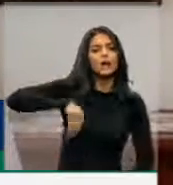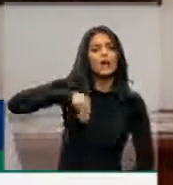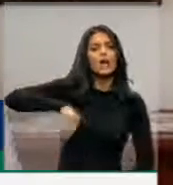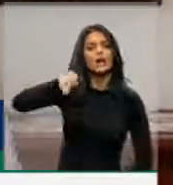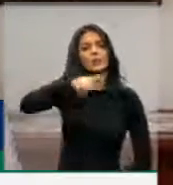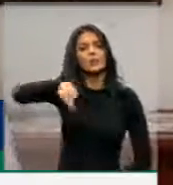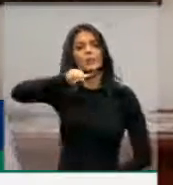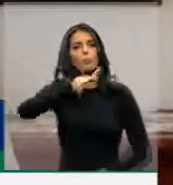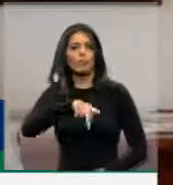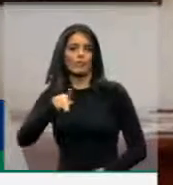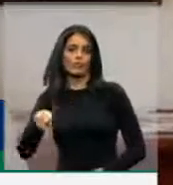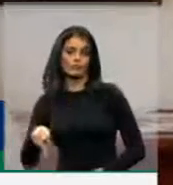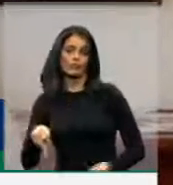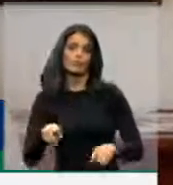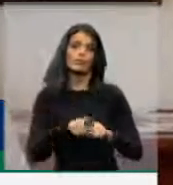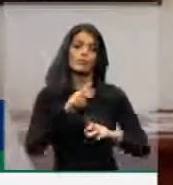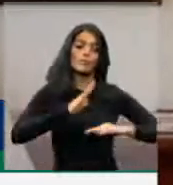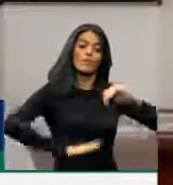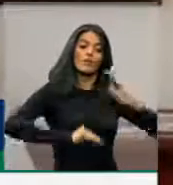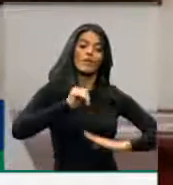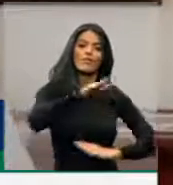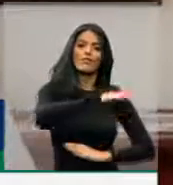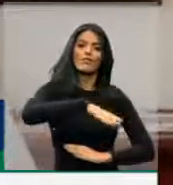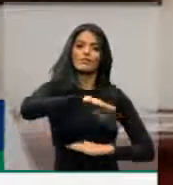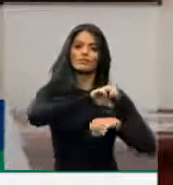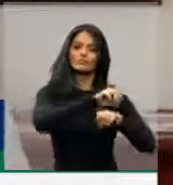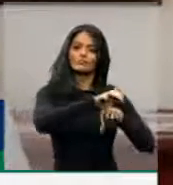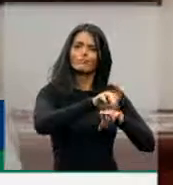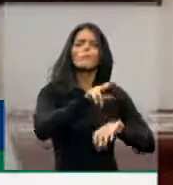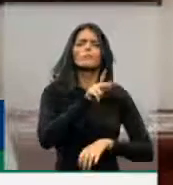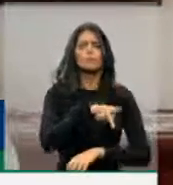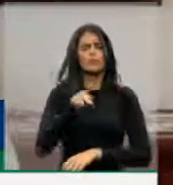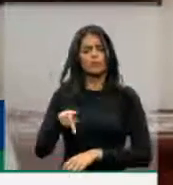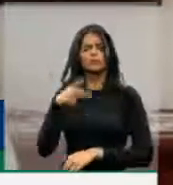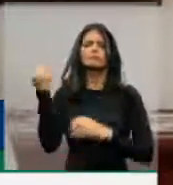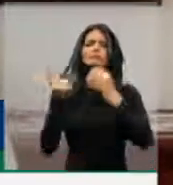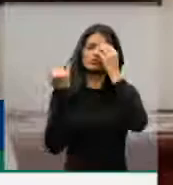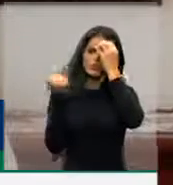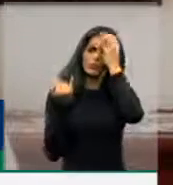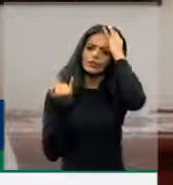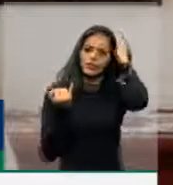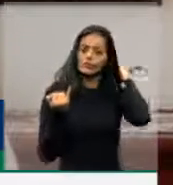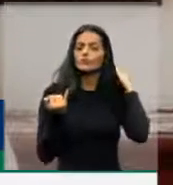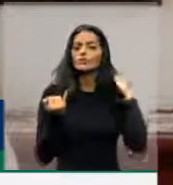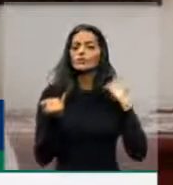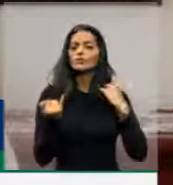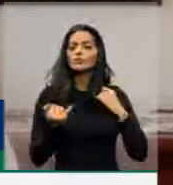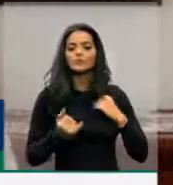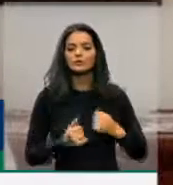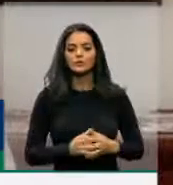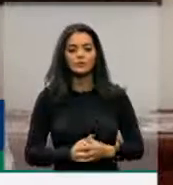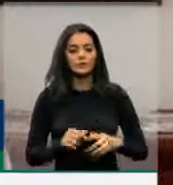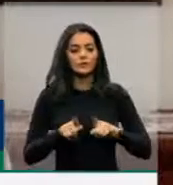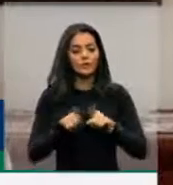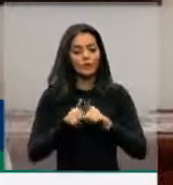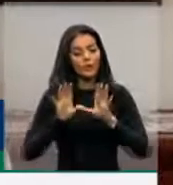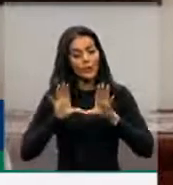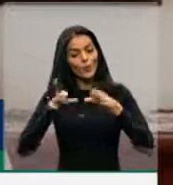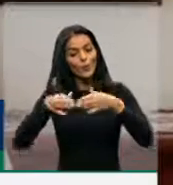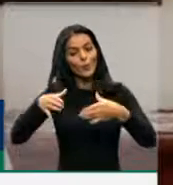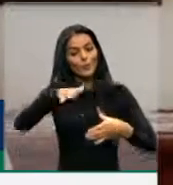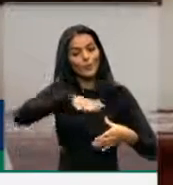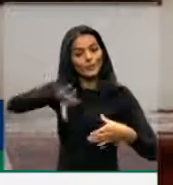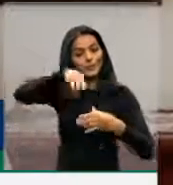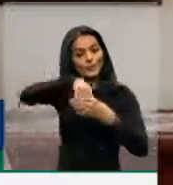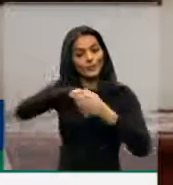educação, não apenas dos professores, e os professores são extremamente importantes nesse processo, mas a comunidade escolar é mais ampla,